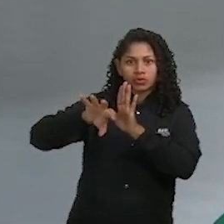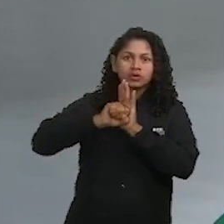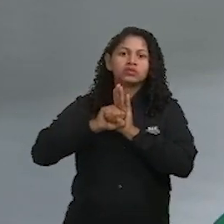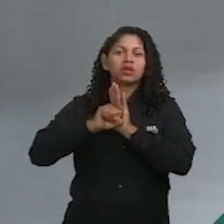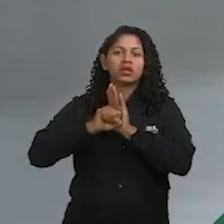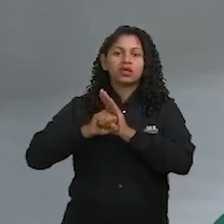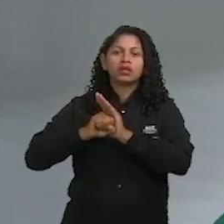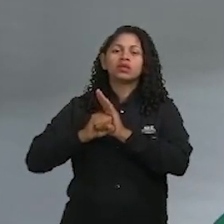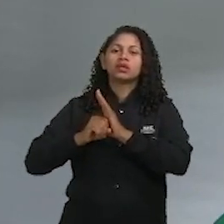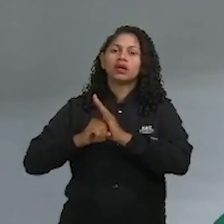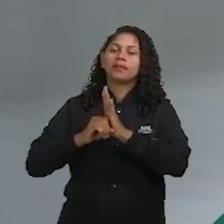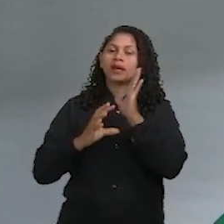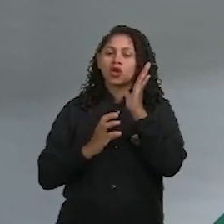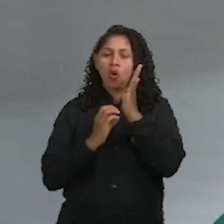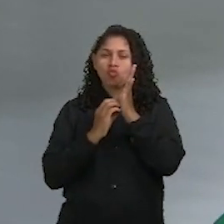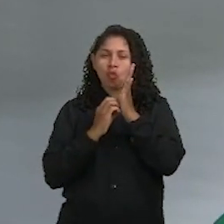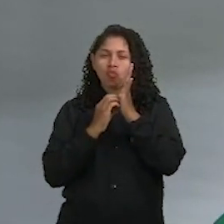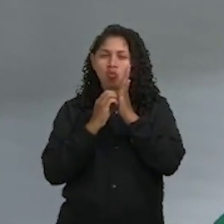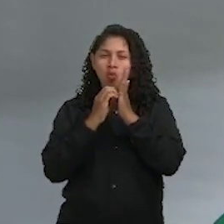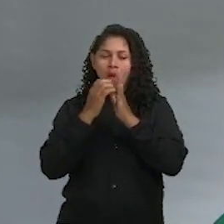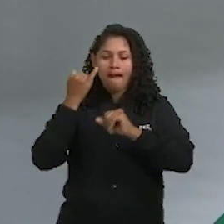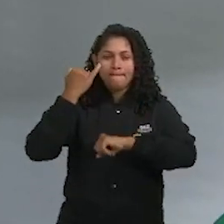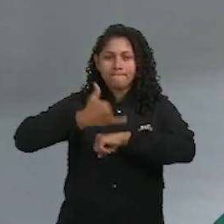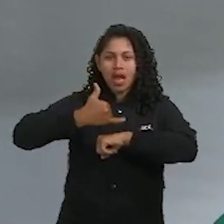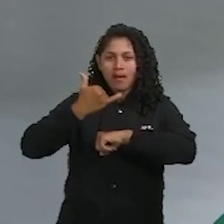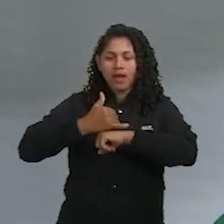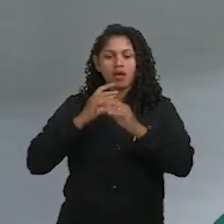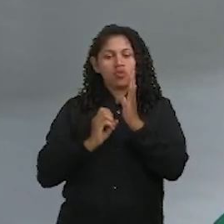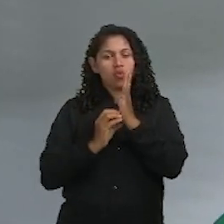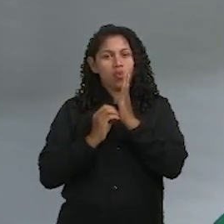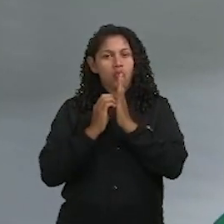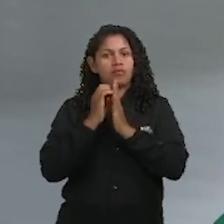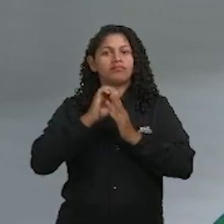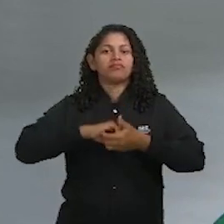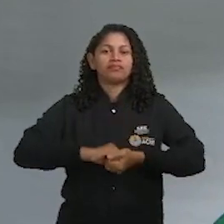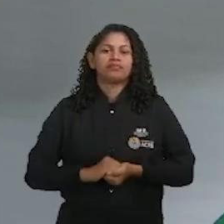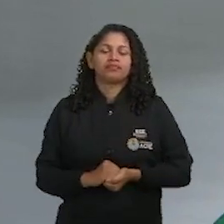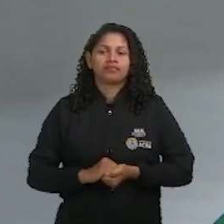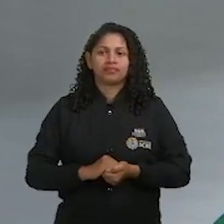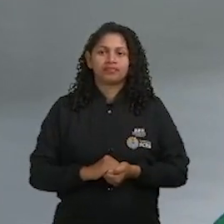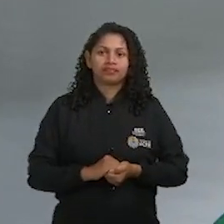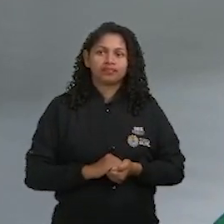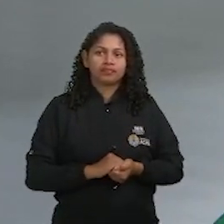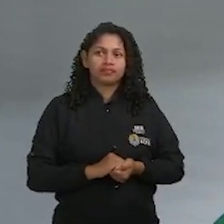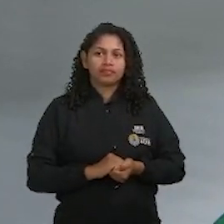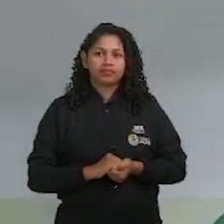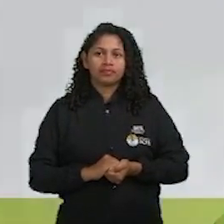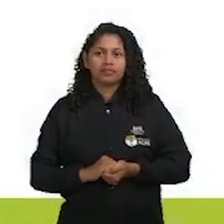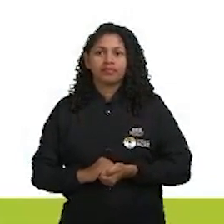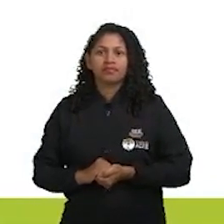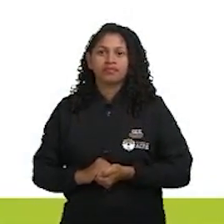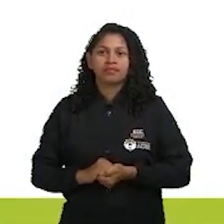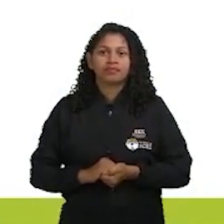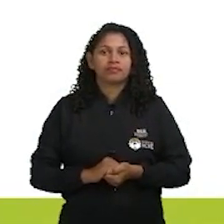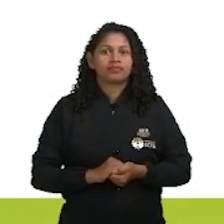oxidação. E nessa aula a gente vai conseguir identificar esses processos.